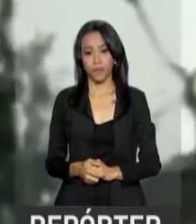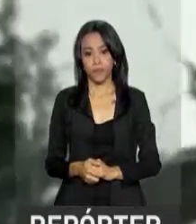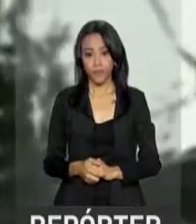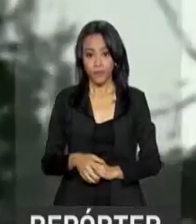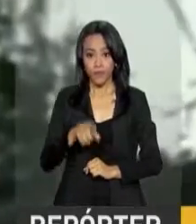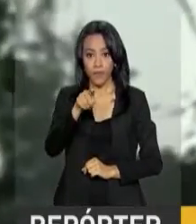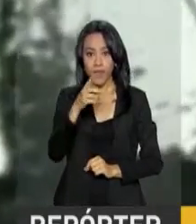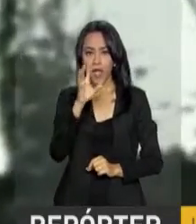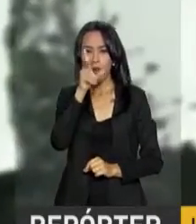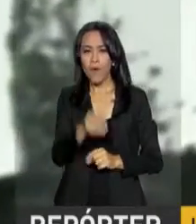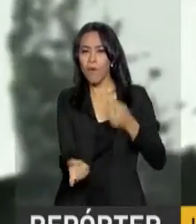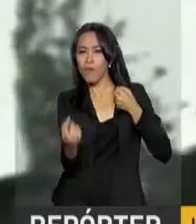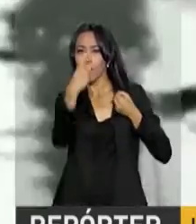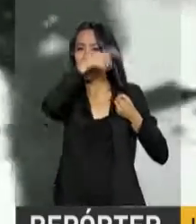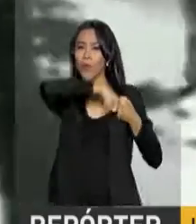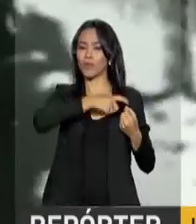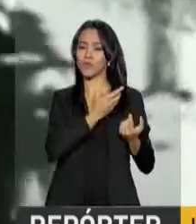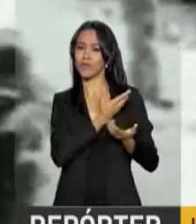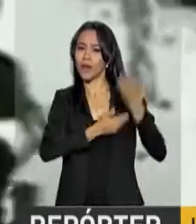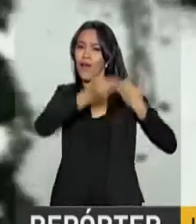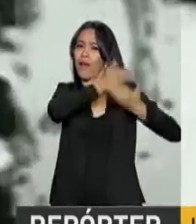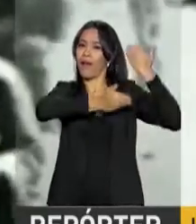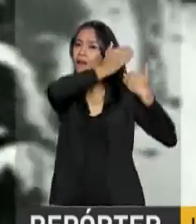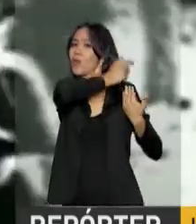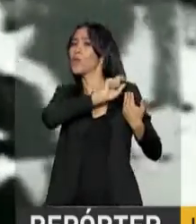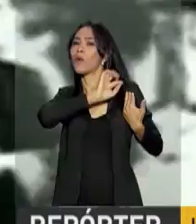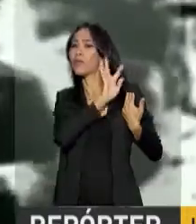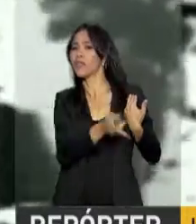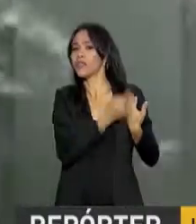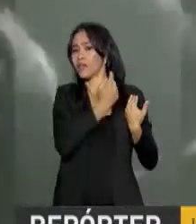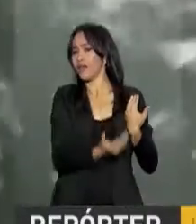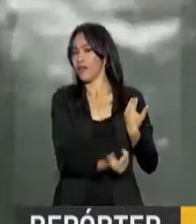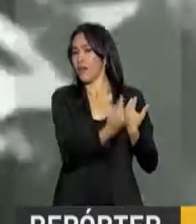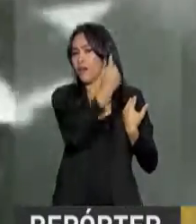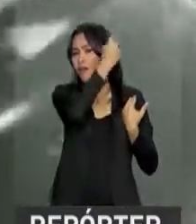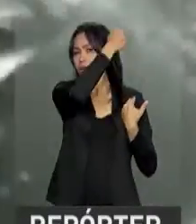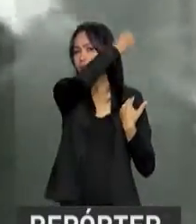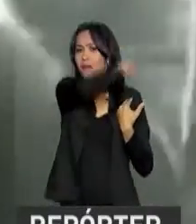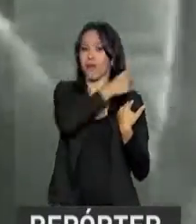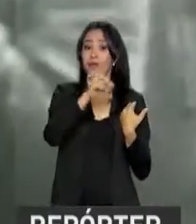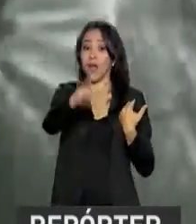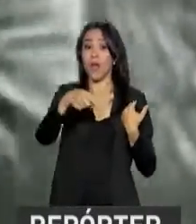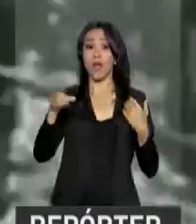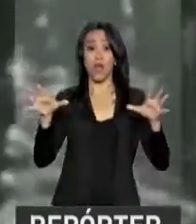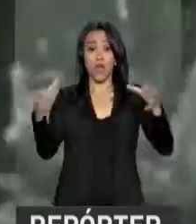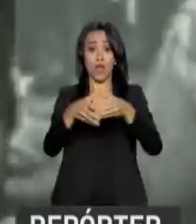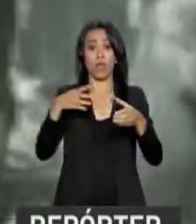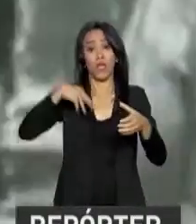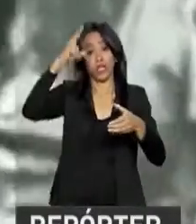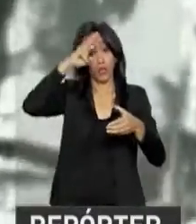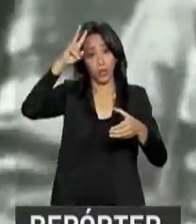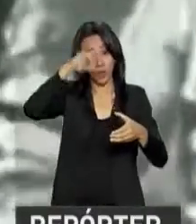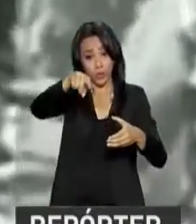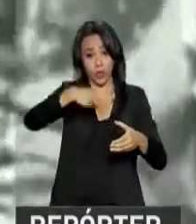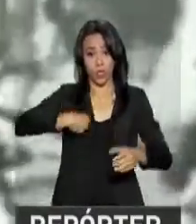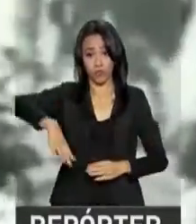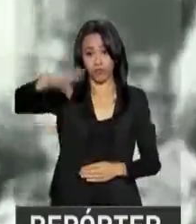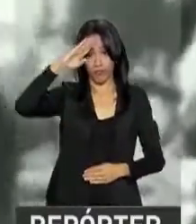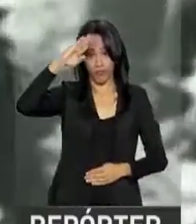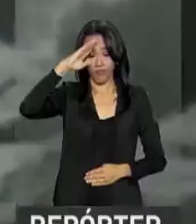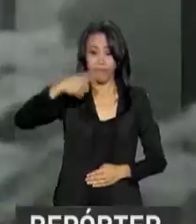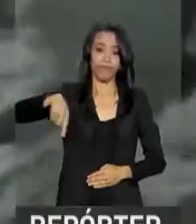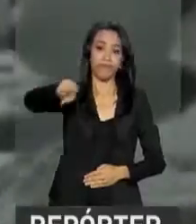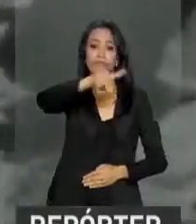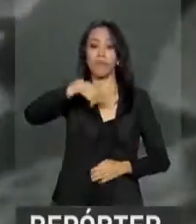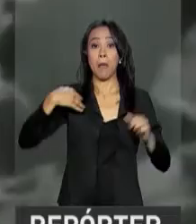Uma volta no tempo até um dos momentos mais marcantes da história das Forças Armadas Brasileiras, a